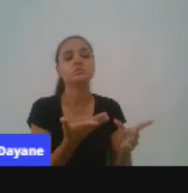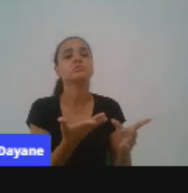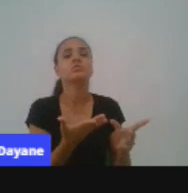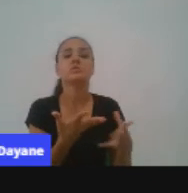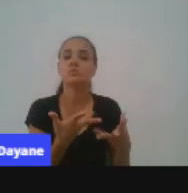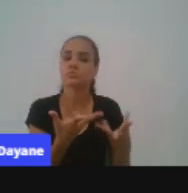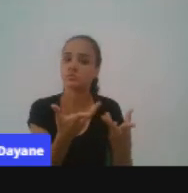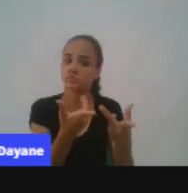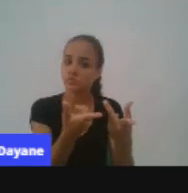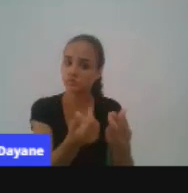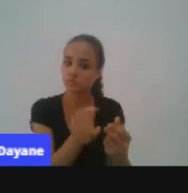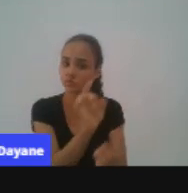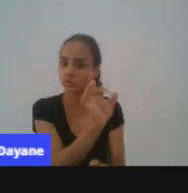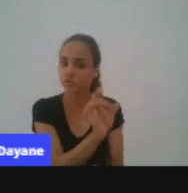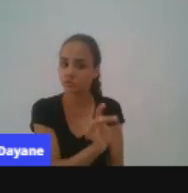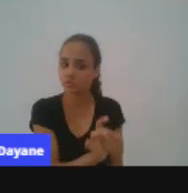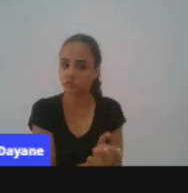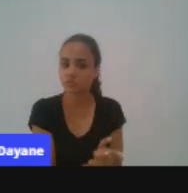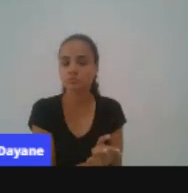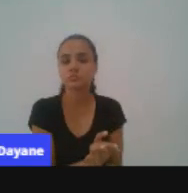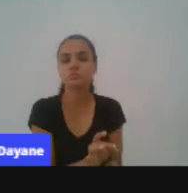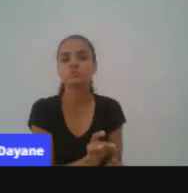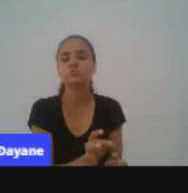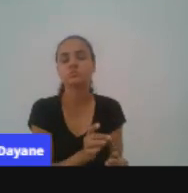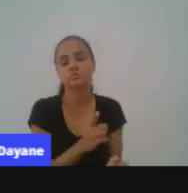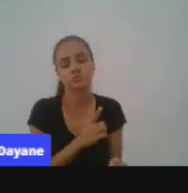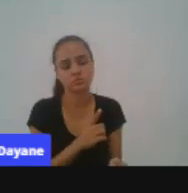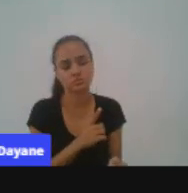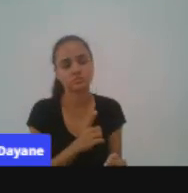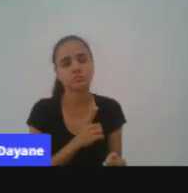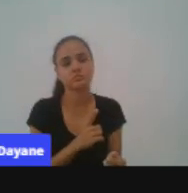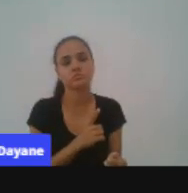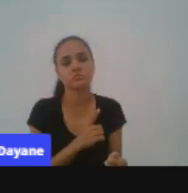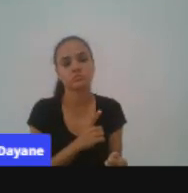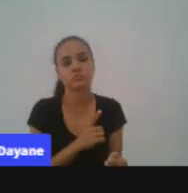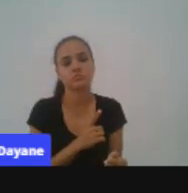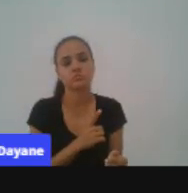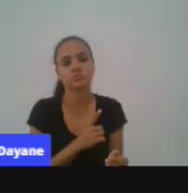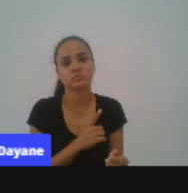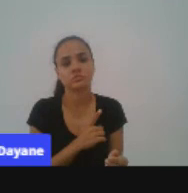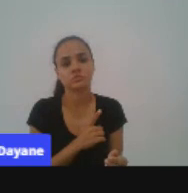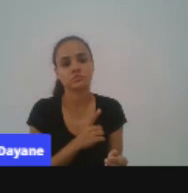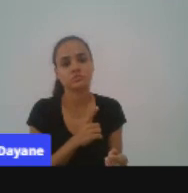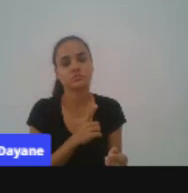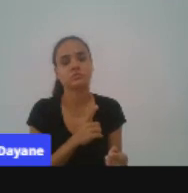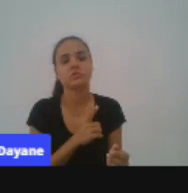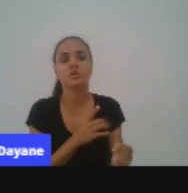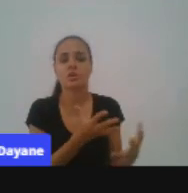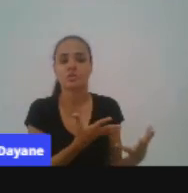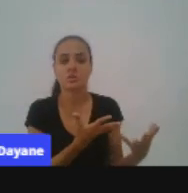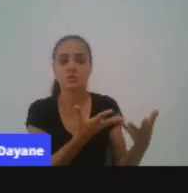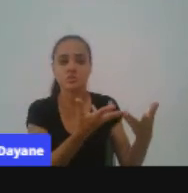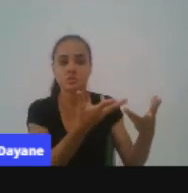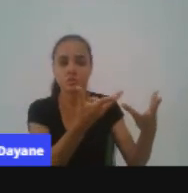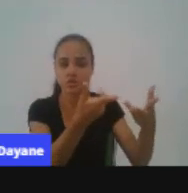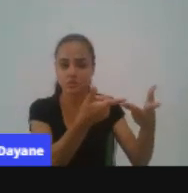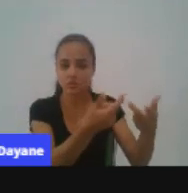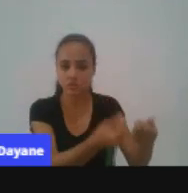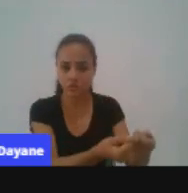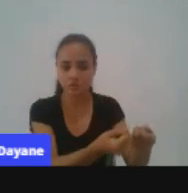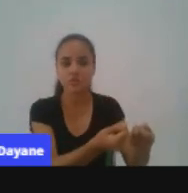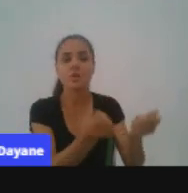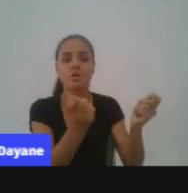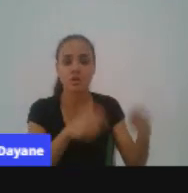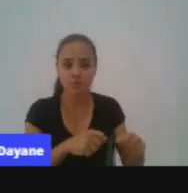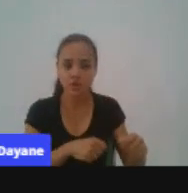Então, o caderno vem para dar apoio, para dar subsídio, para que essas habilidades indicadas possam ser desenvolvidas durante